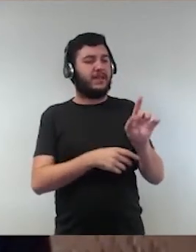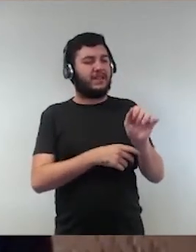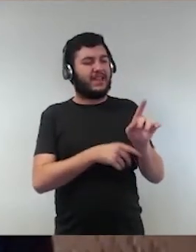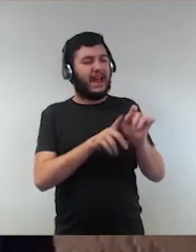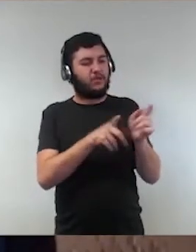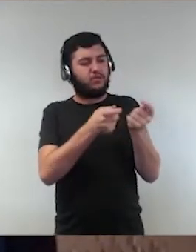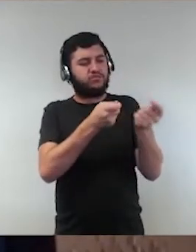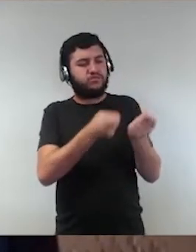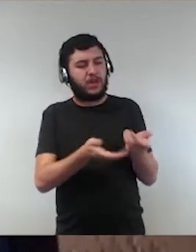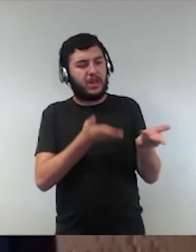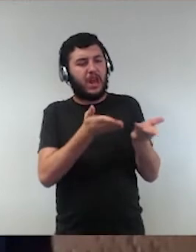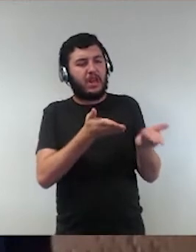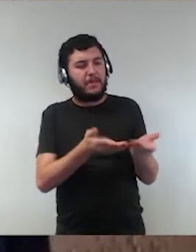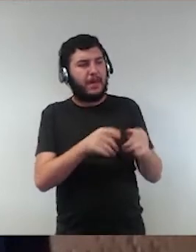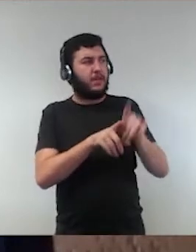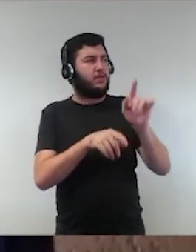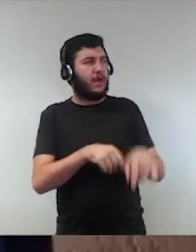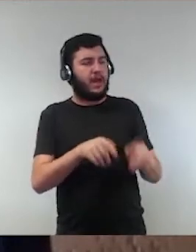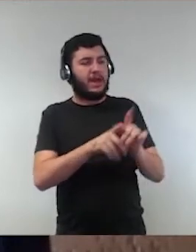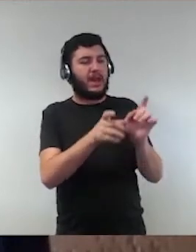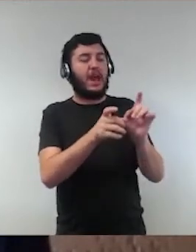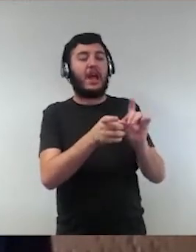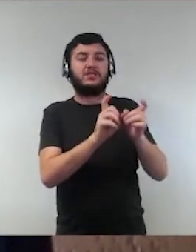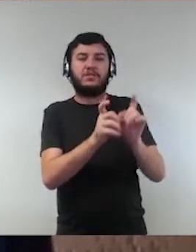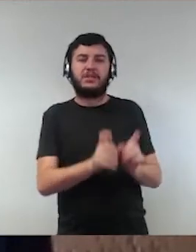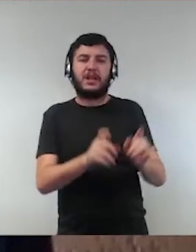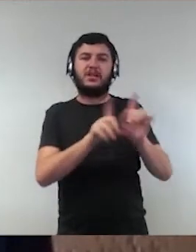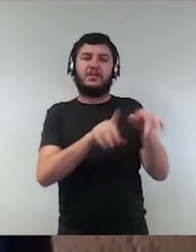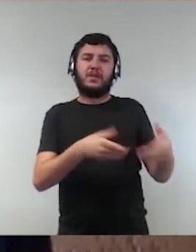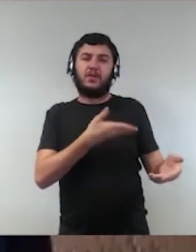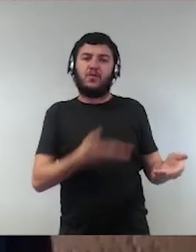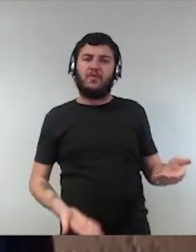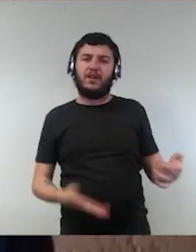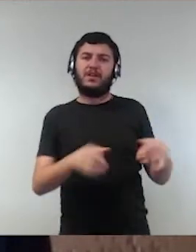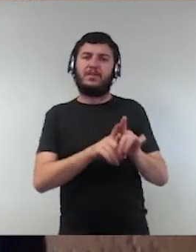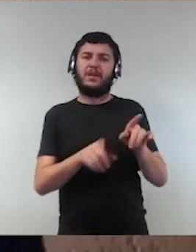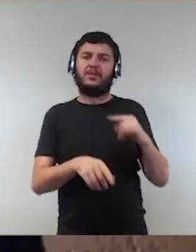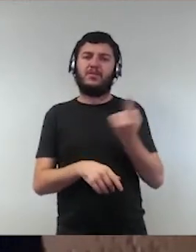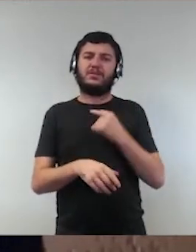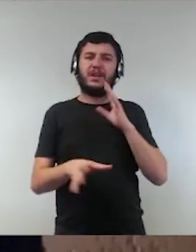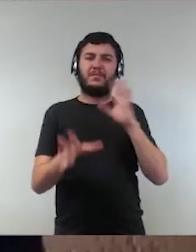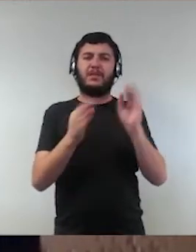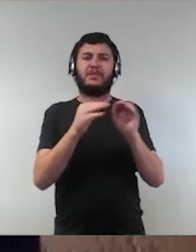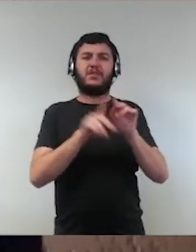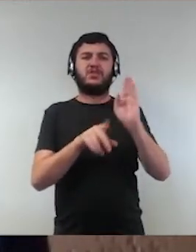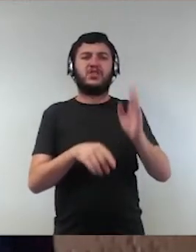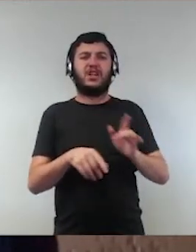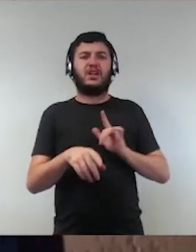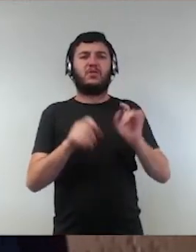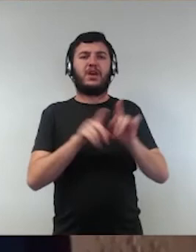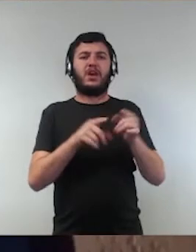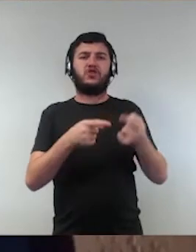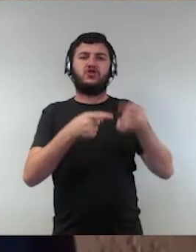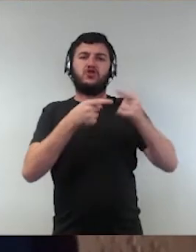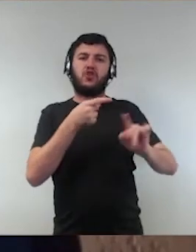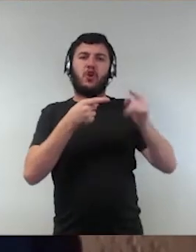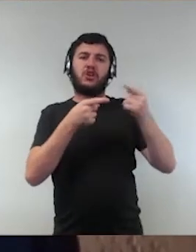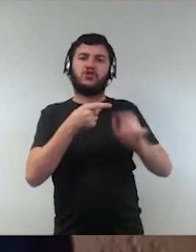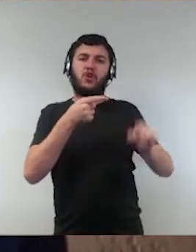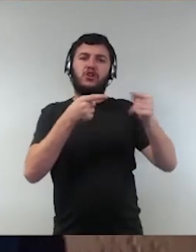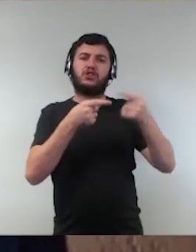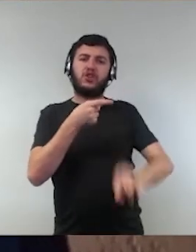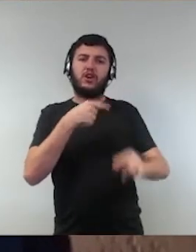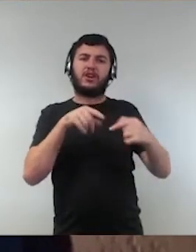administração pública que, em vários dos seus pontos, se entrechoca tanto com a LGPD, se a gente quiser considerar como